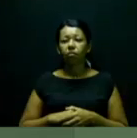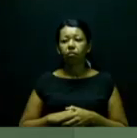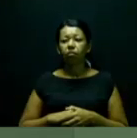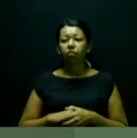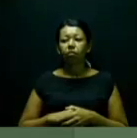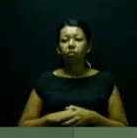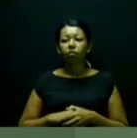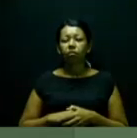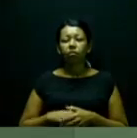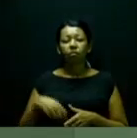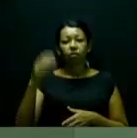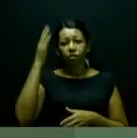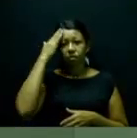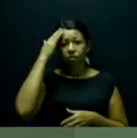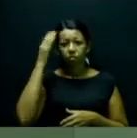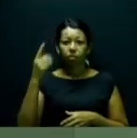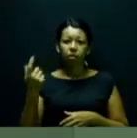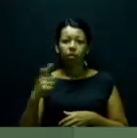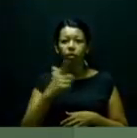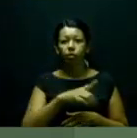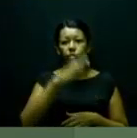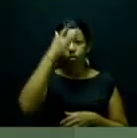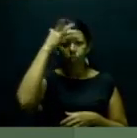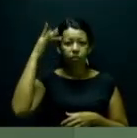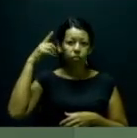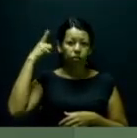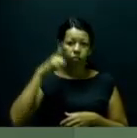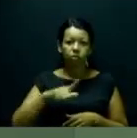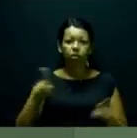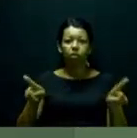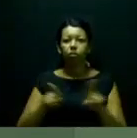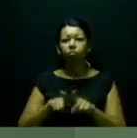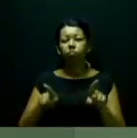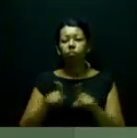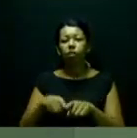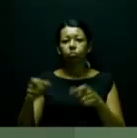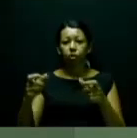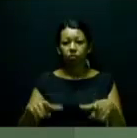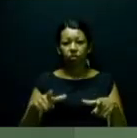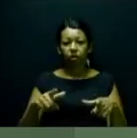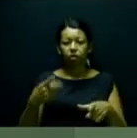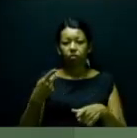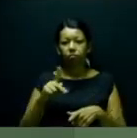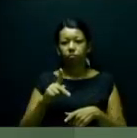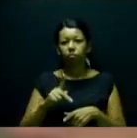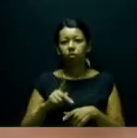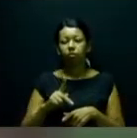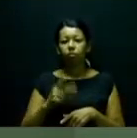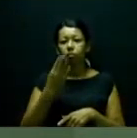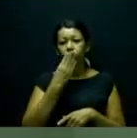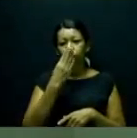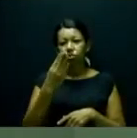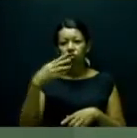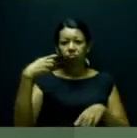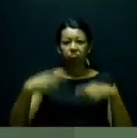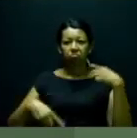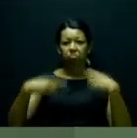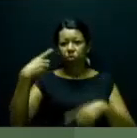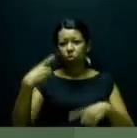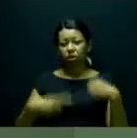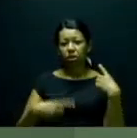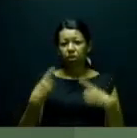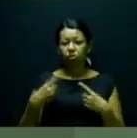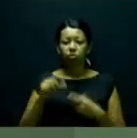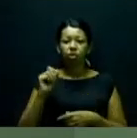fica sabendo que uma pessoa consegue aquela mesma vaga através de interferência política.